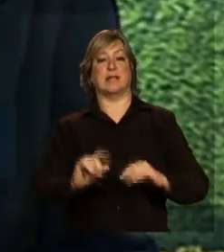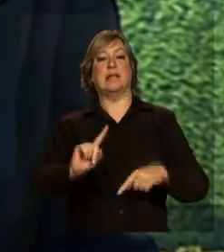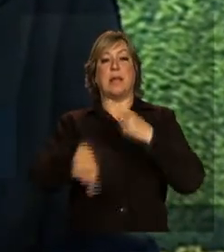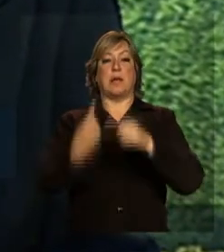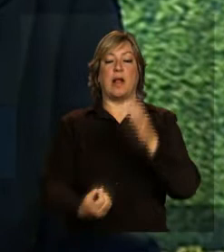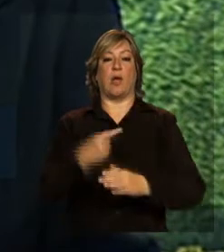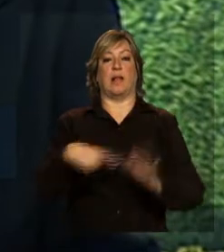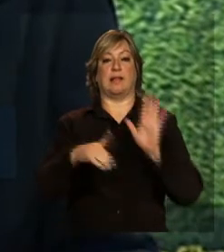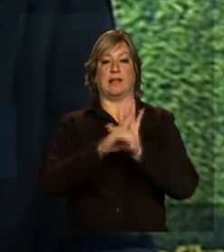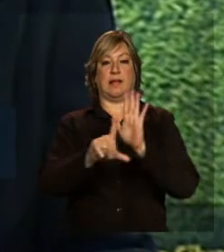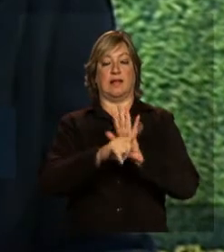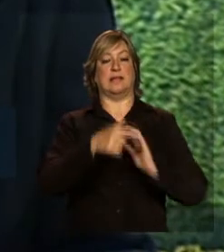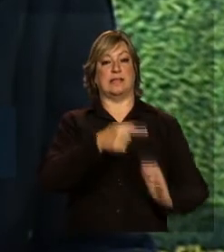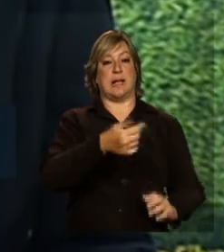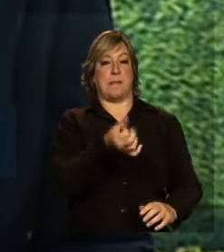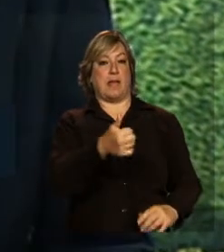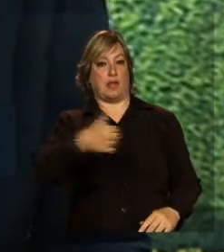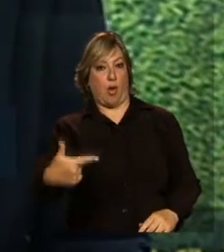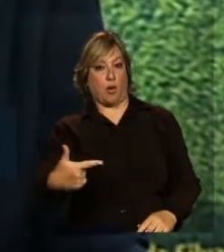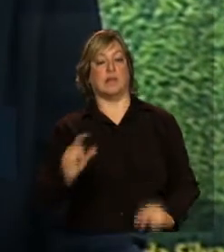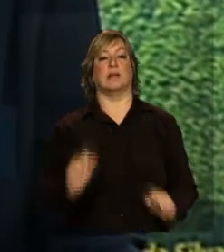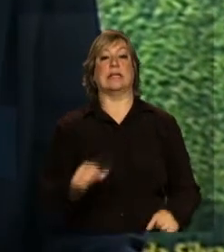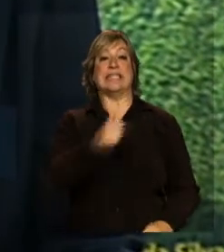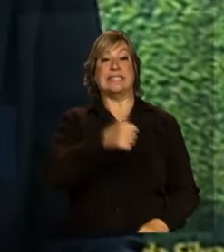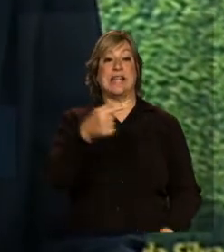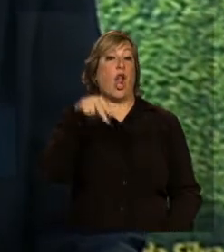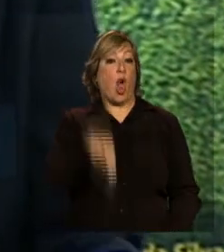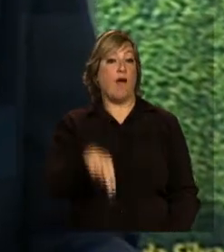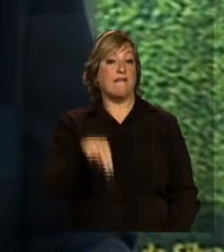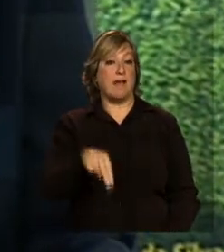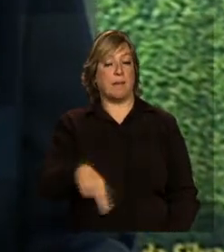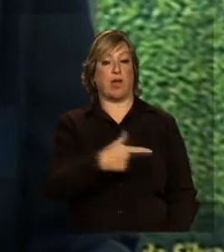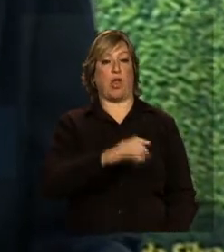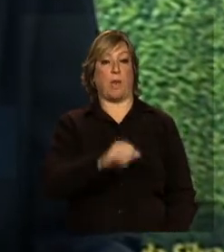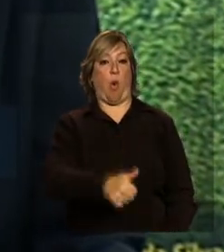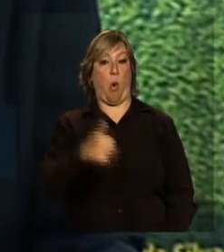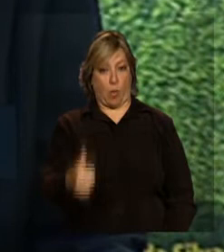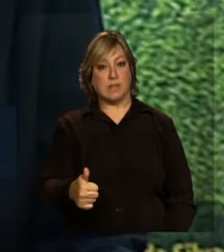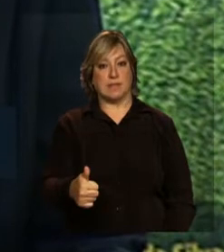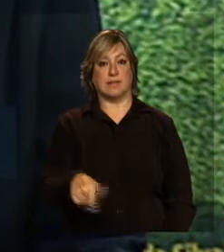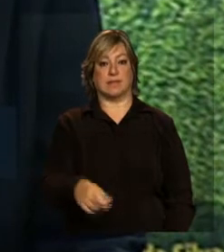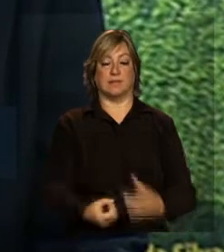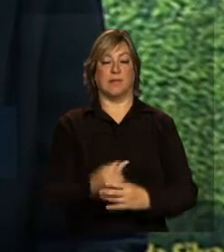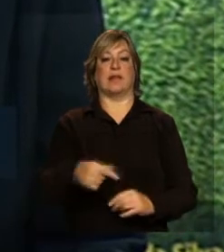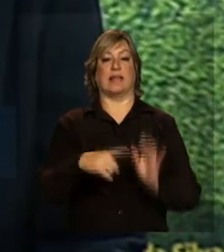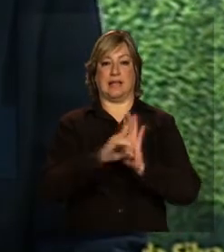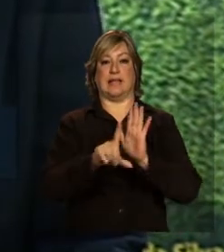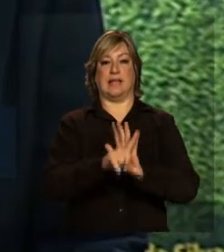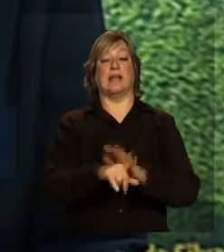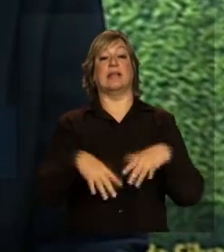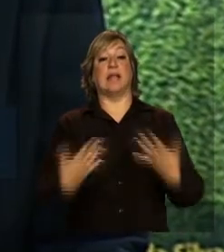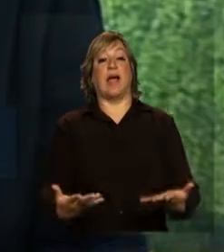após a apresentação do decreto 7612, em 17 de novembro de 2011. E eu conto para a